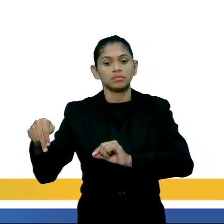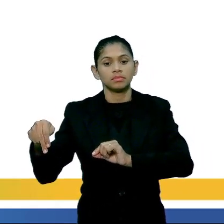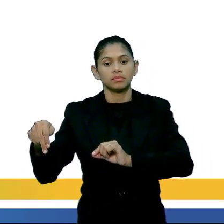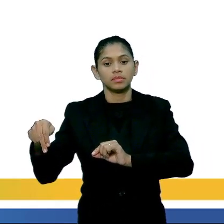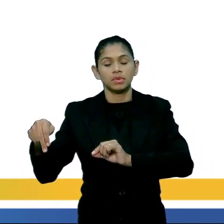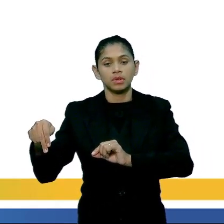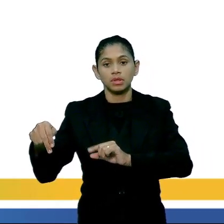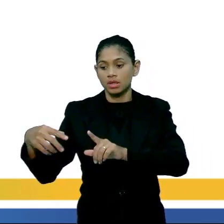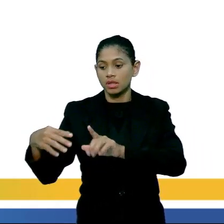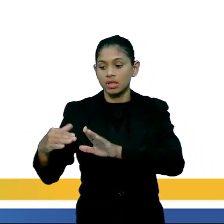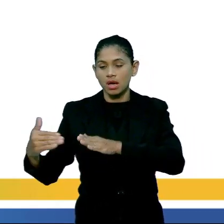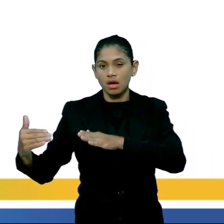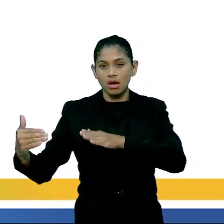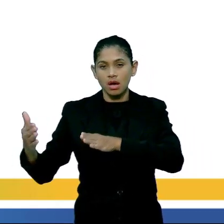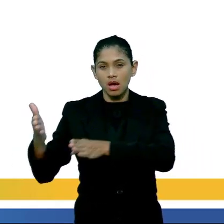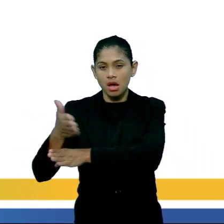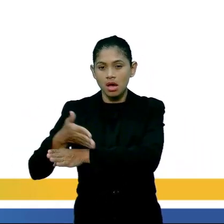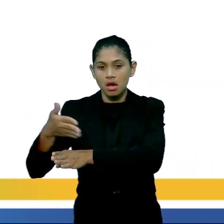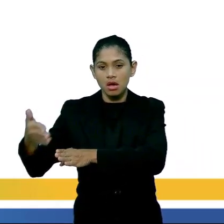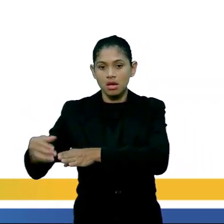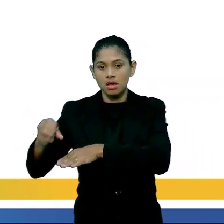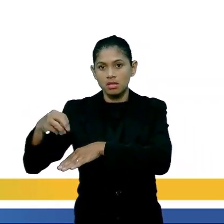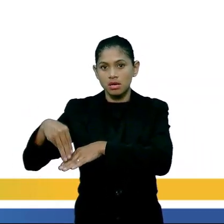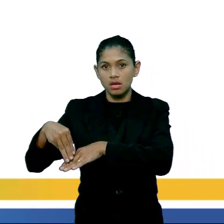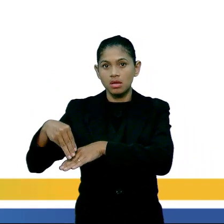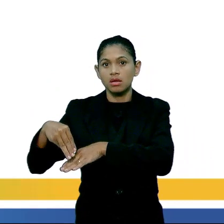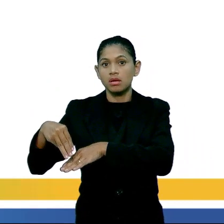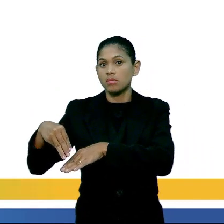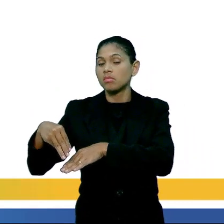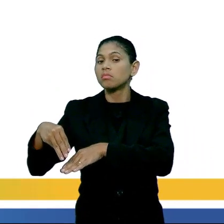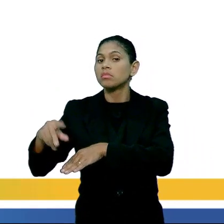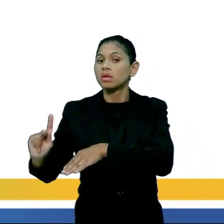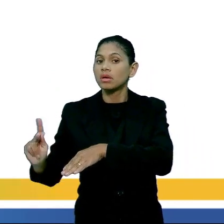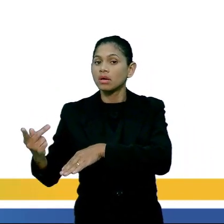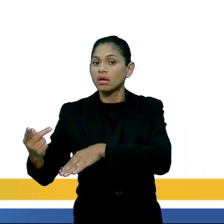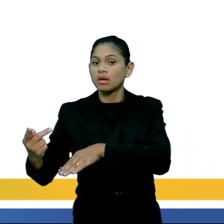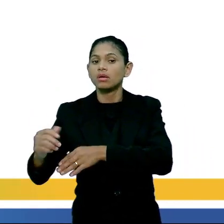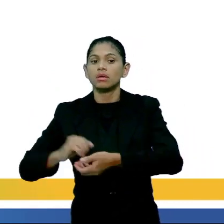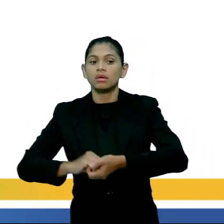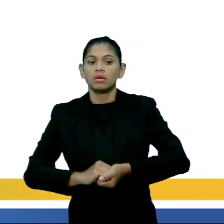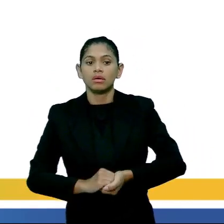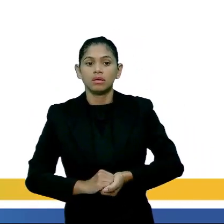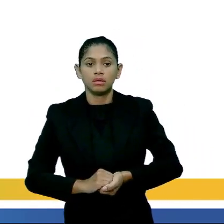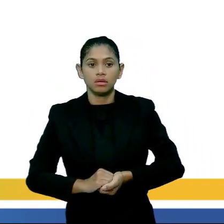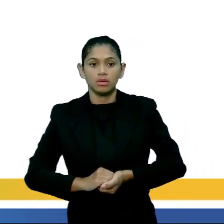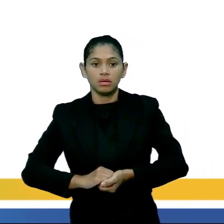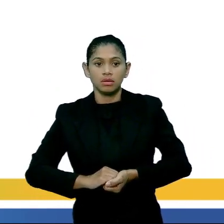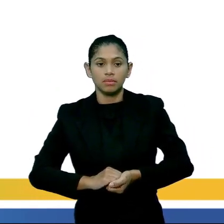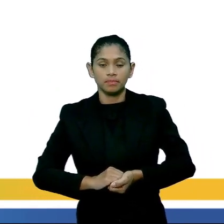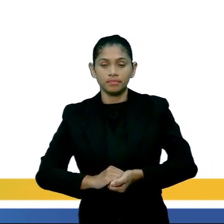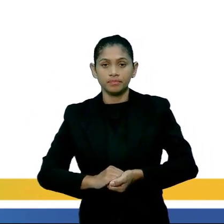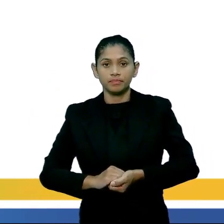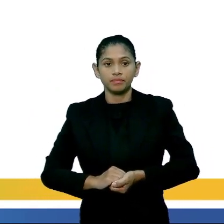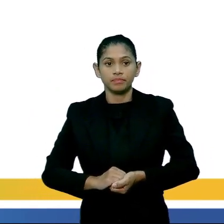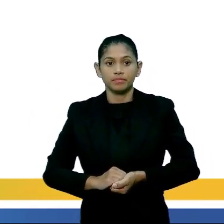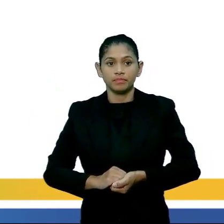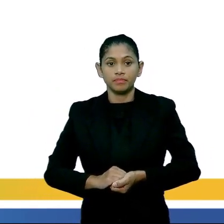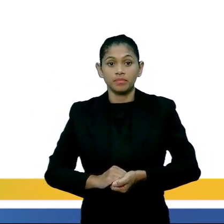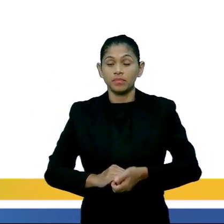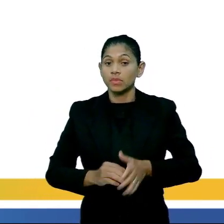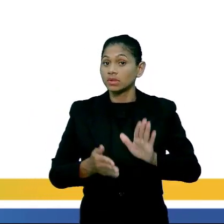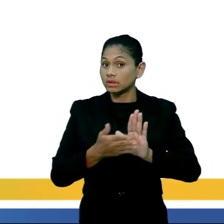ok? Vamos ver o que a questão pede. Determine o comprimento do caminho a ser percorrido por